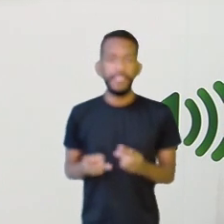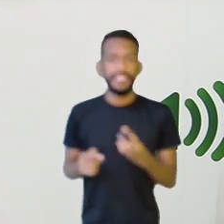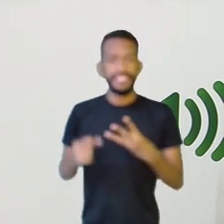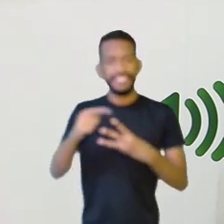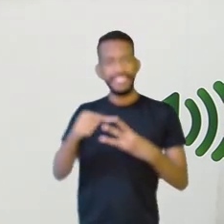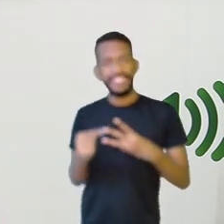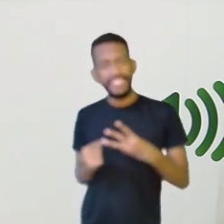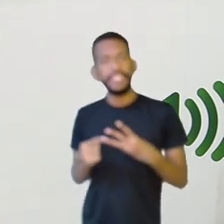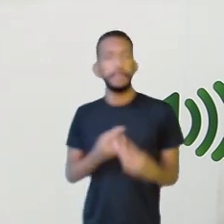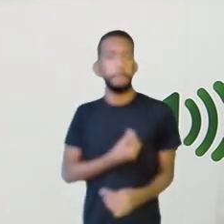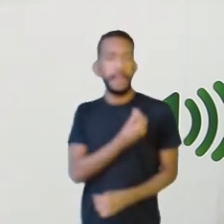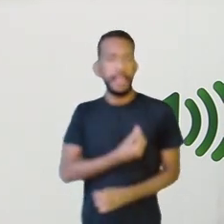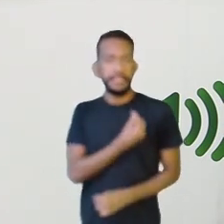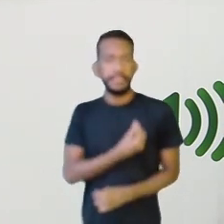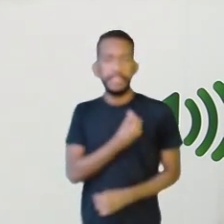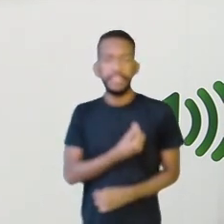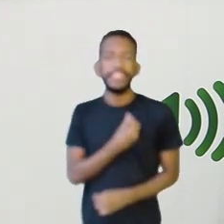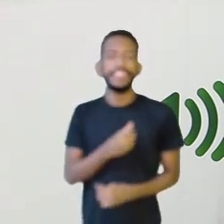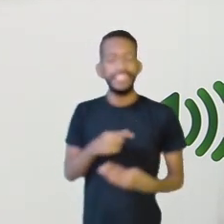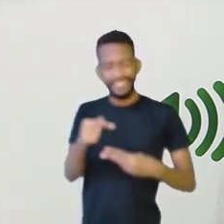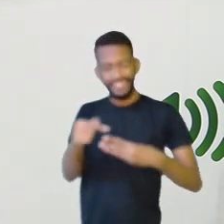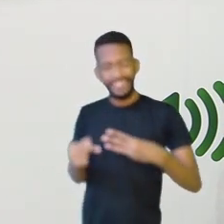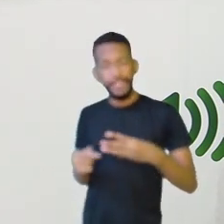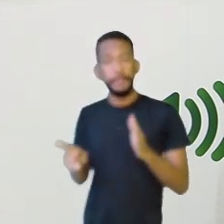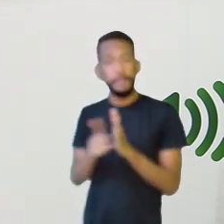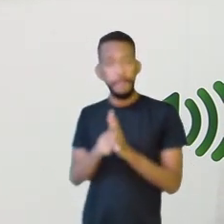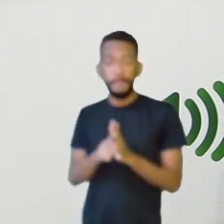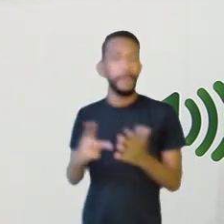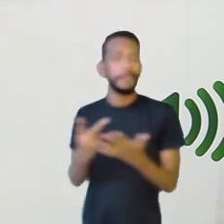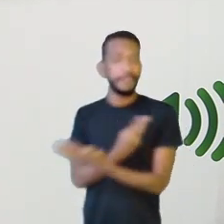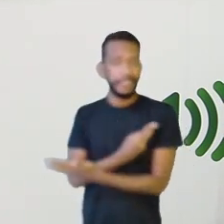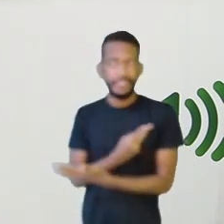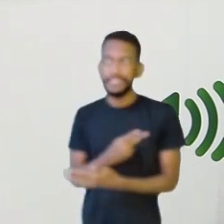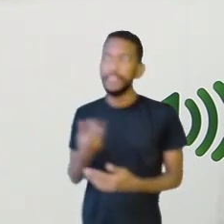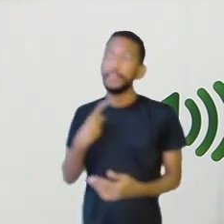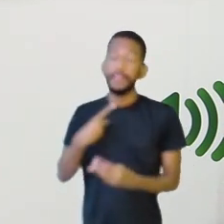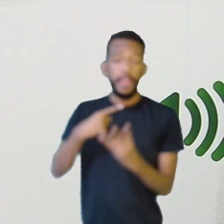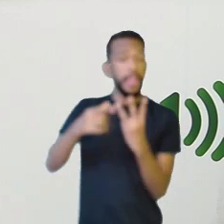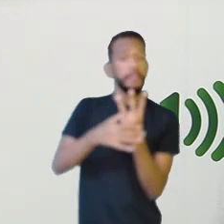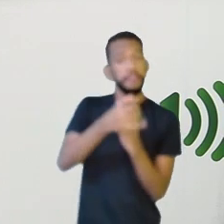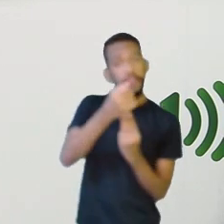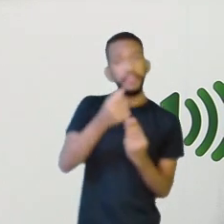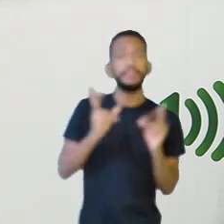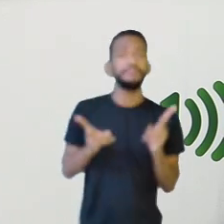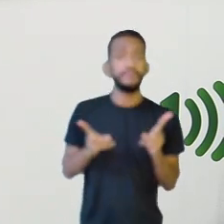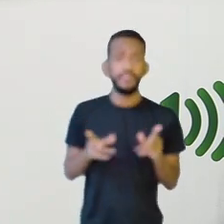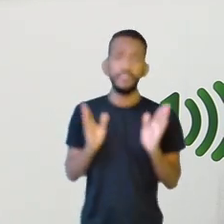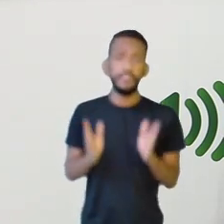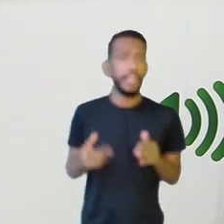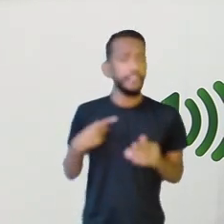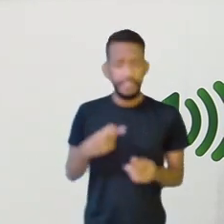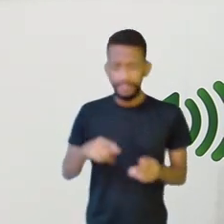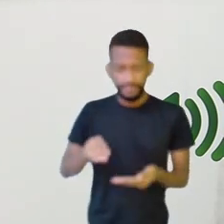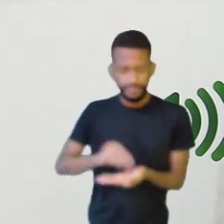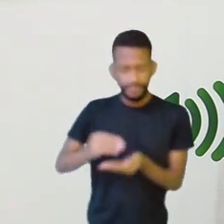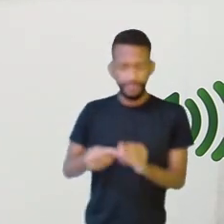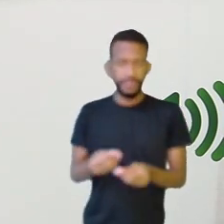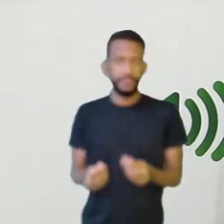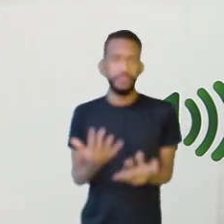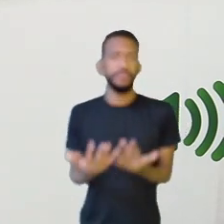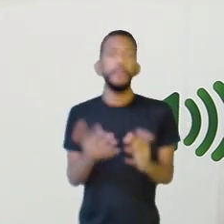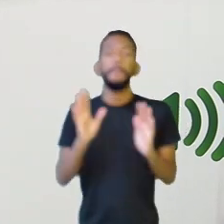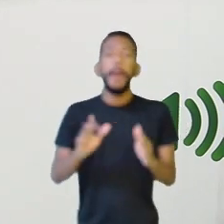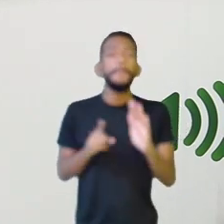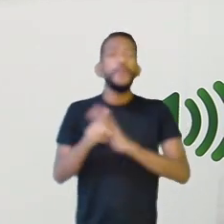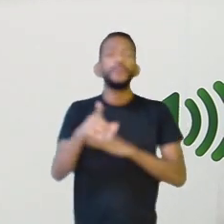presentes para que esse churrasco ele aconteça. Se a gente não tiver esses três elementos, o churrasco não vai sair. Quais